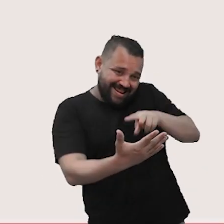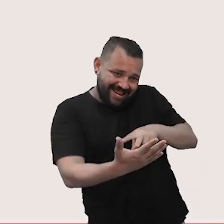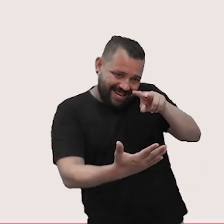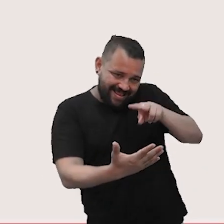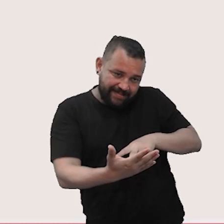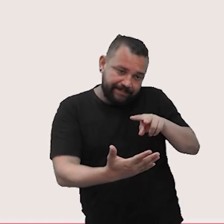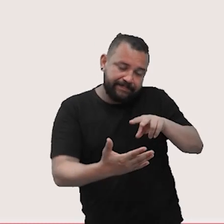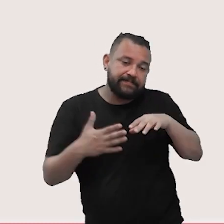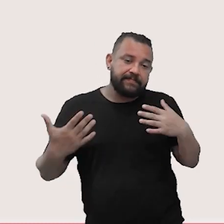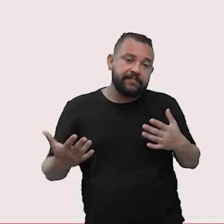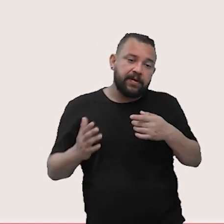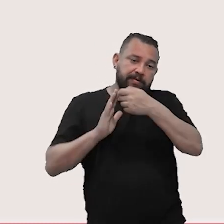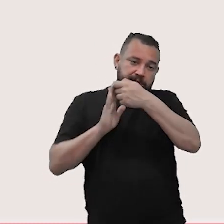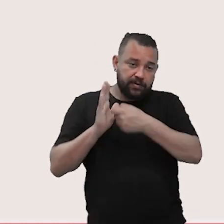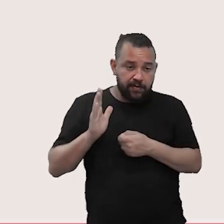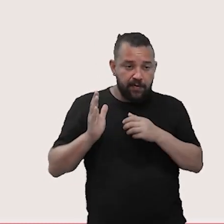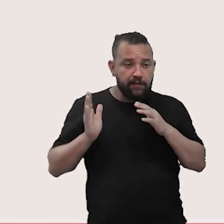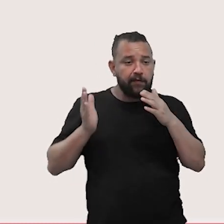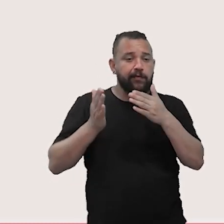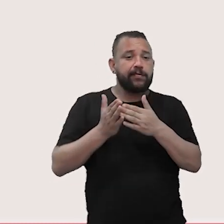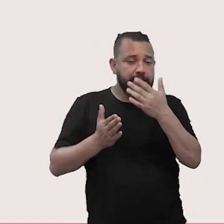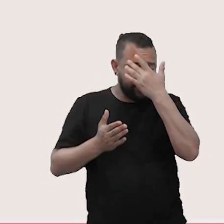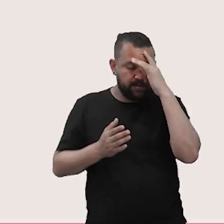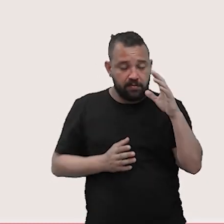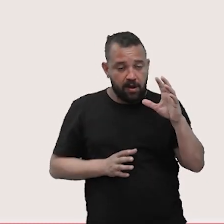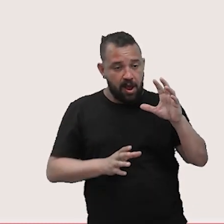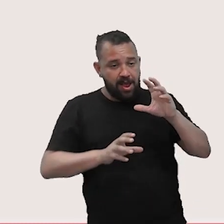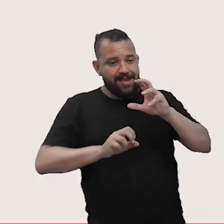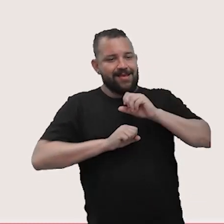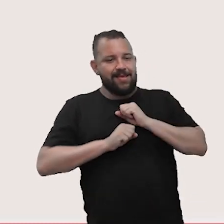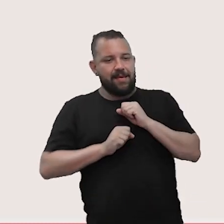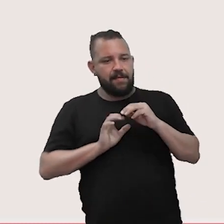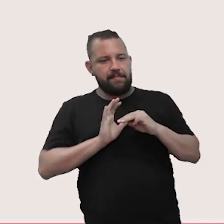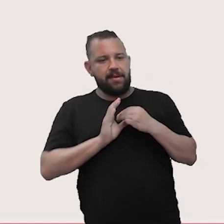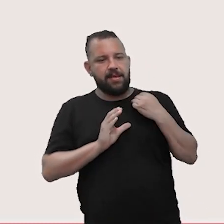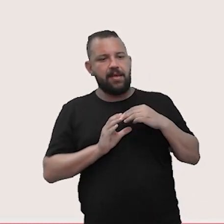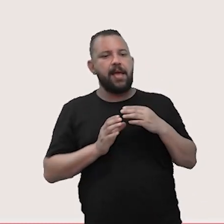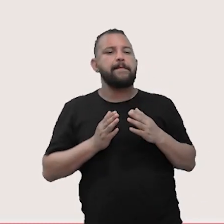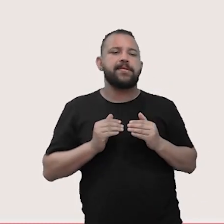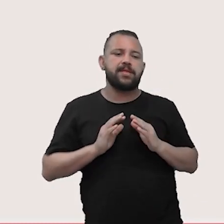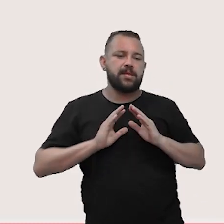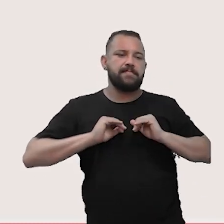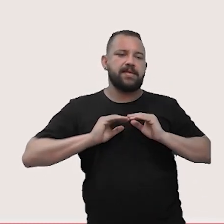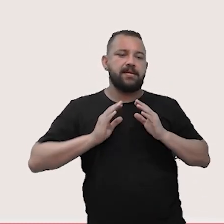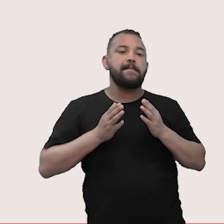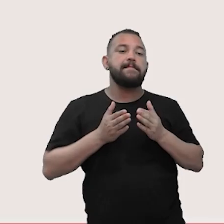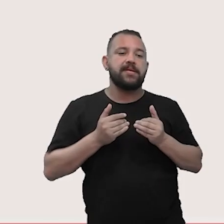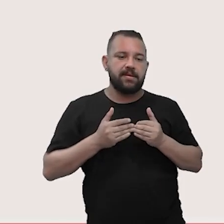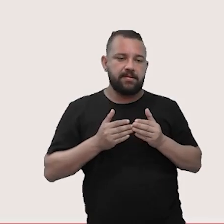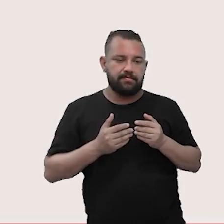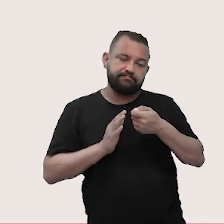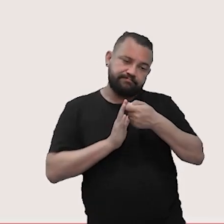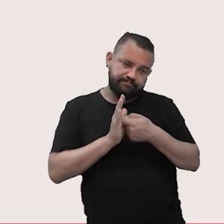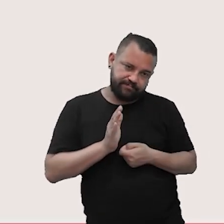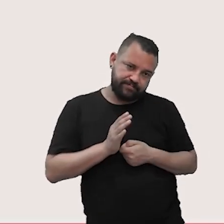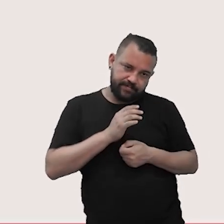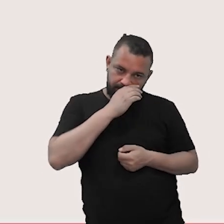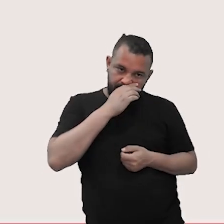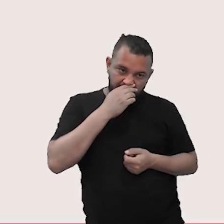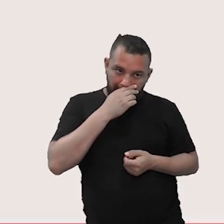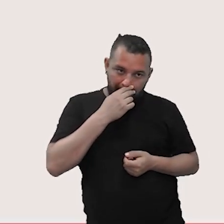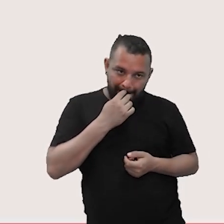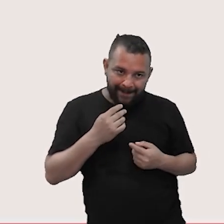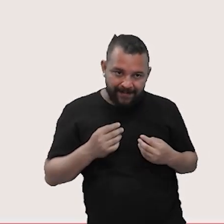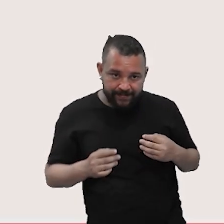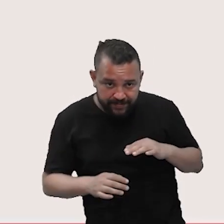está focado no receptor, no interlocutor, é um texto apelativo. Leva para o resto da vida.